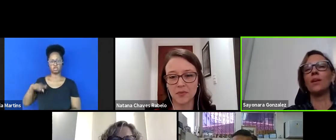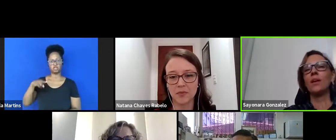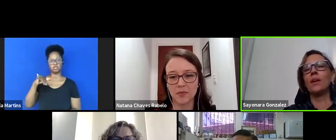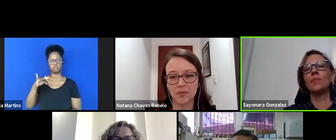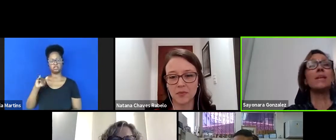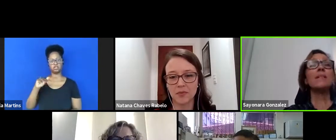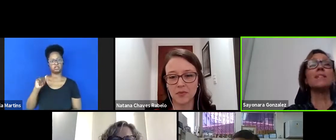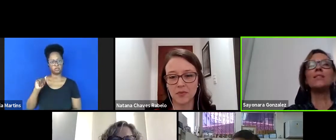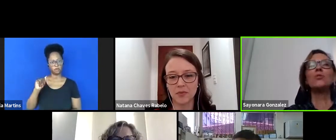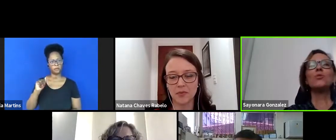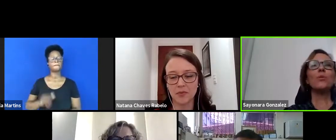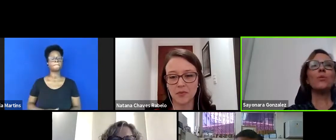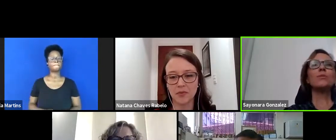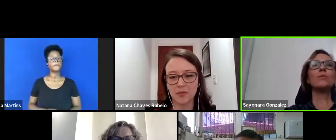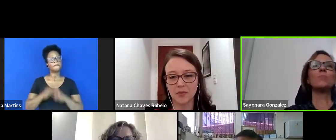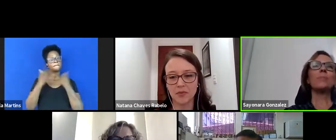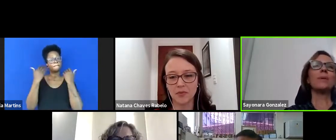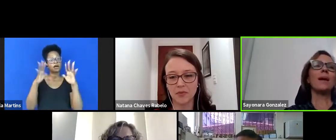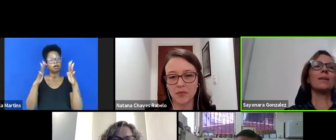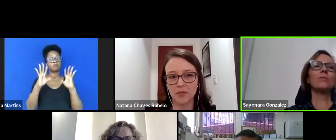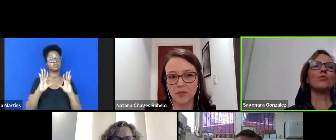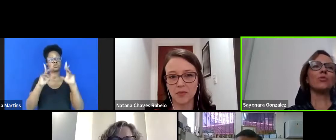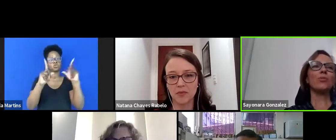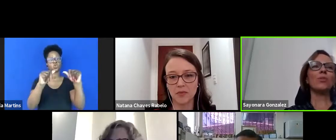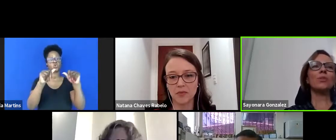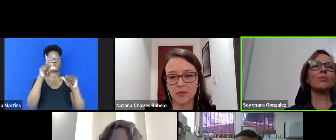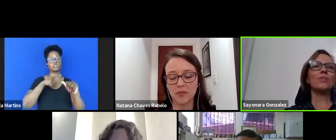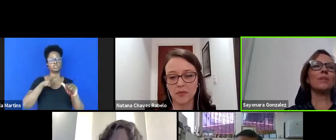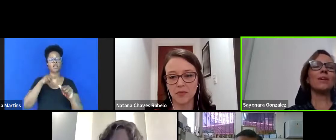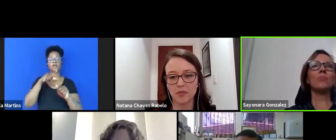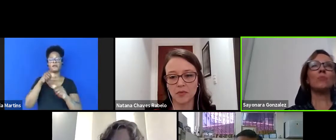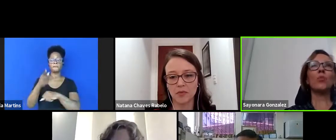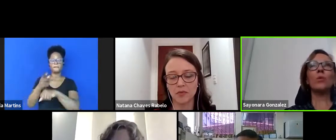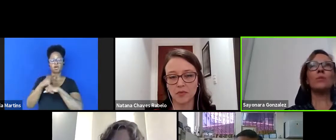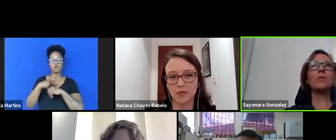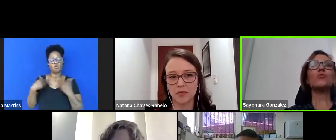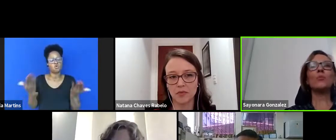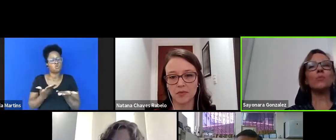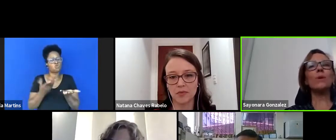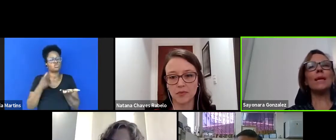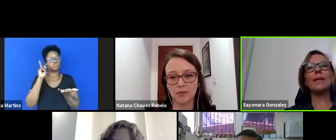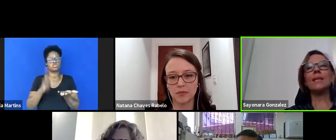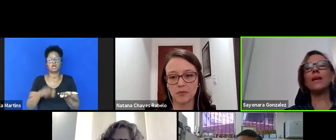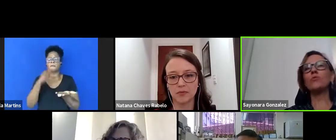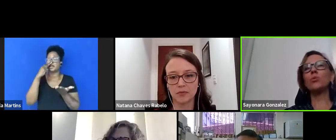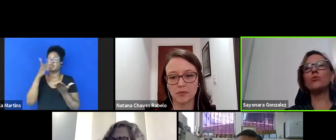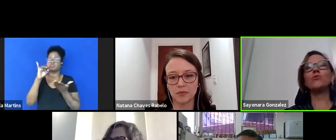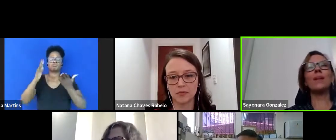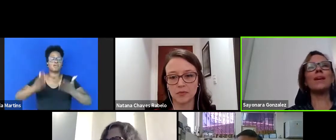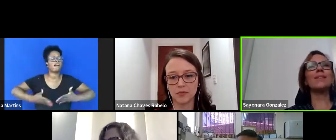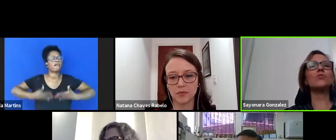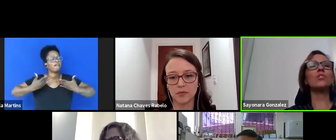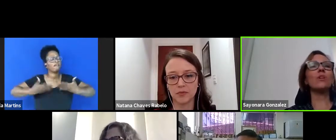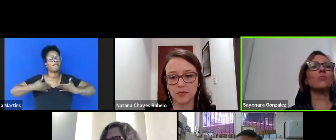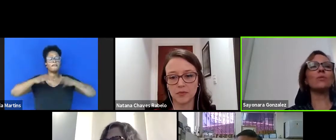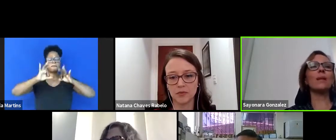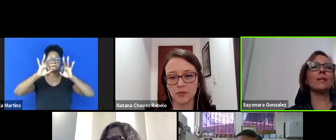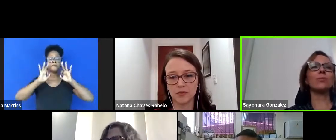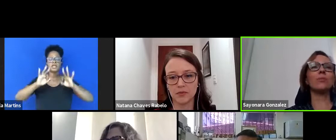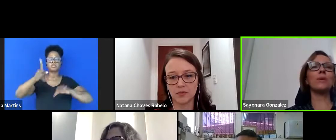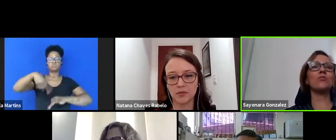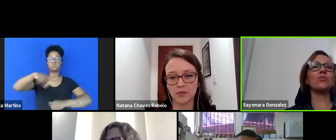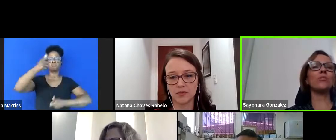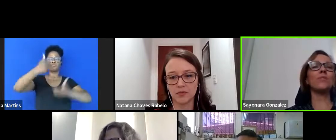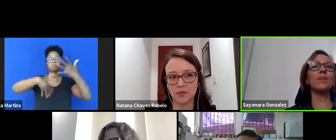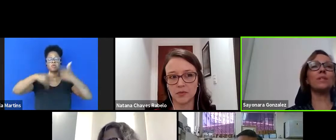Anísia. Parabenizar todos os premiados de hoje, é muito assim, um dia muito alegre realmente, todos falaram, e é um